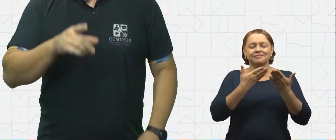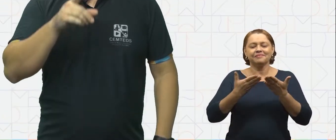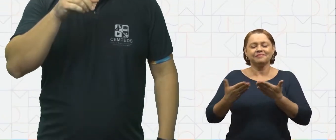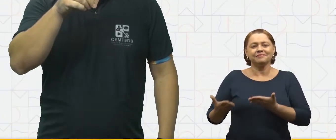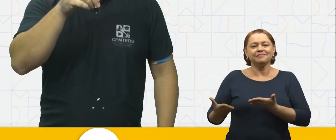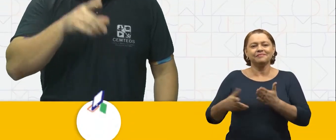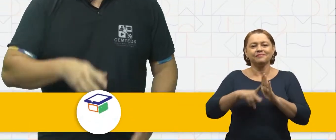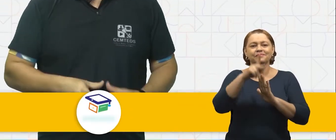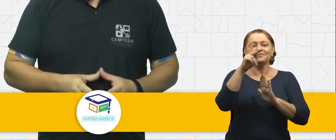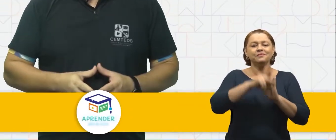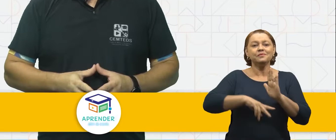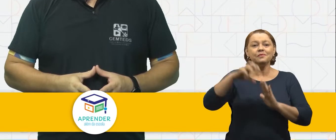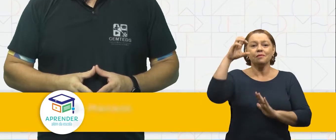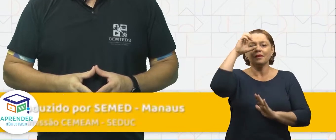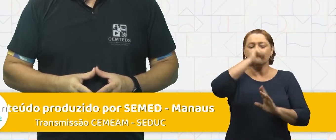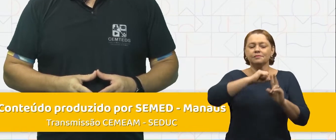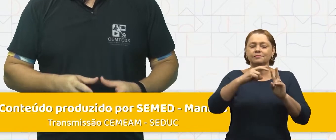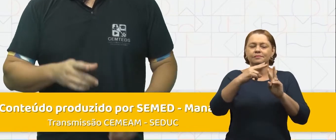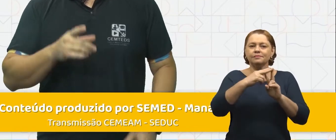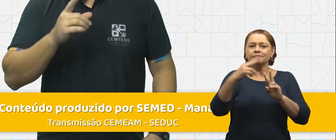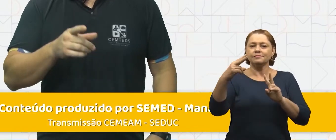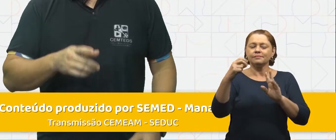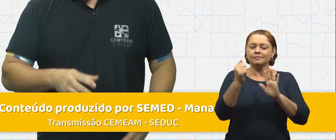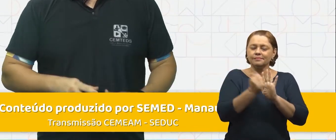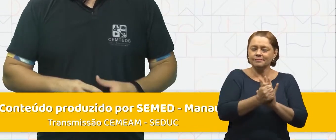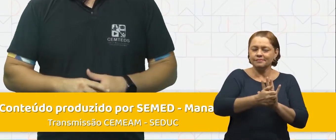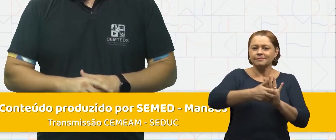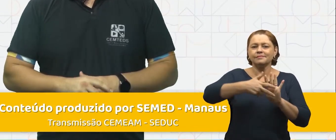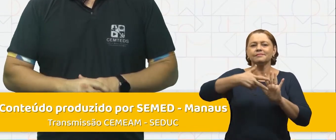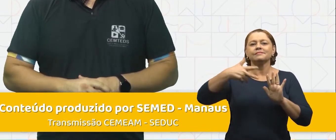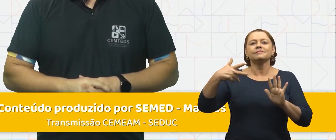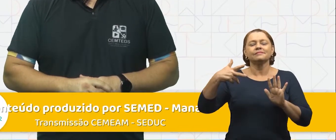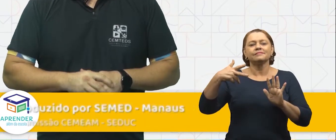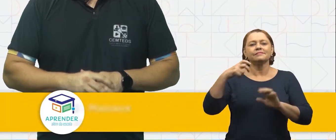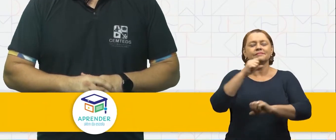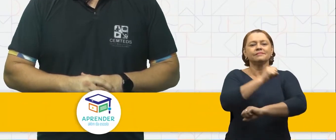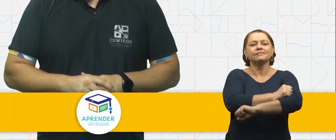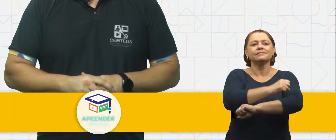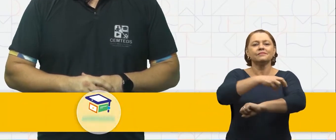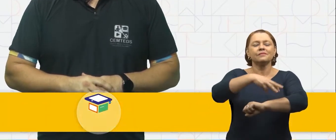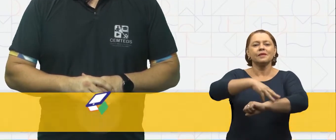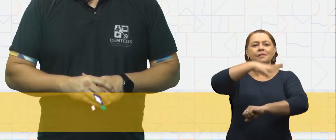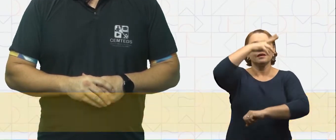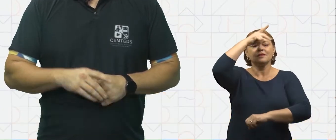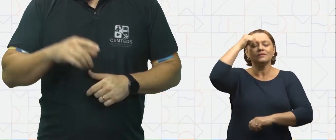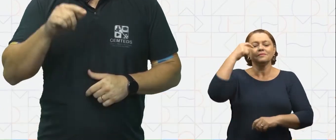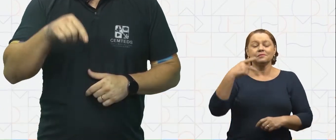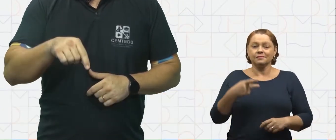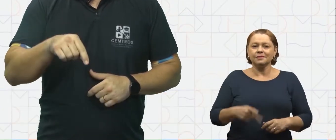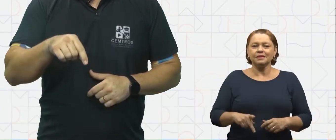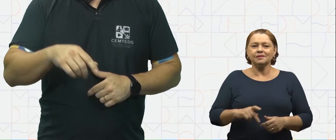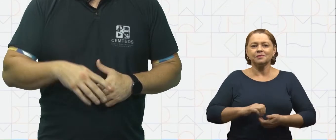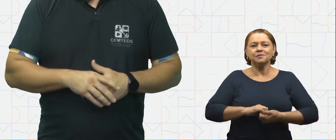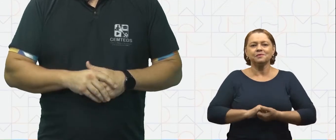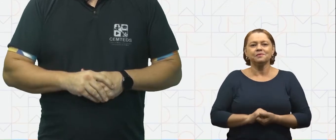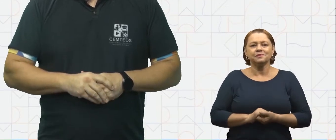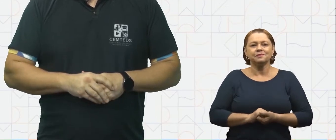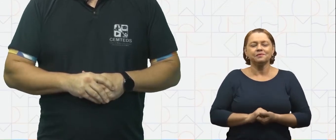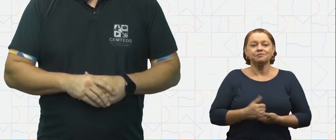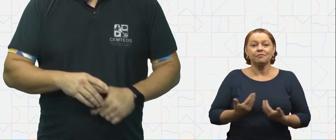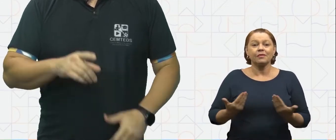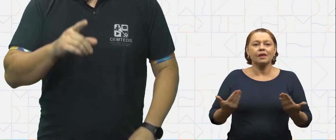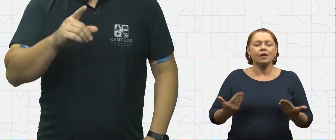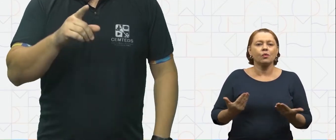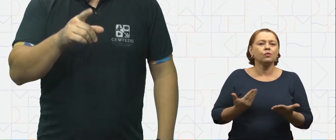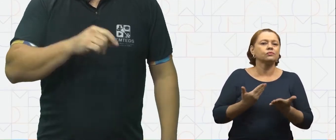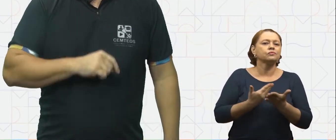Bem-vindos ao projeto Aprender Além da Escola, do Centro de Mídias e Tecnologias Educacionais da CEMED Manaus.